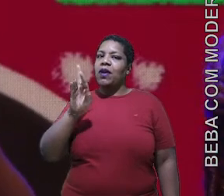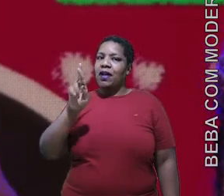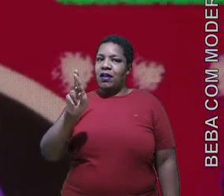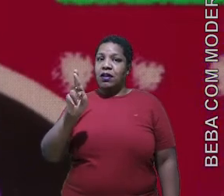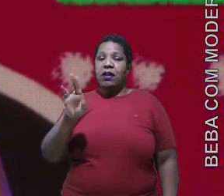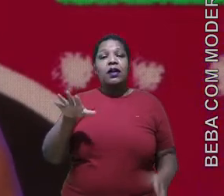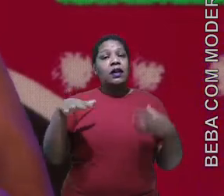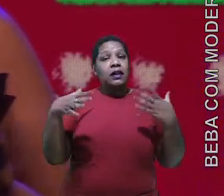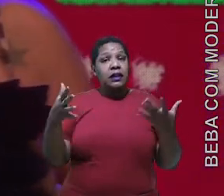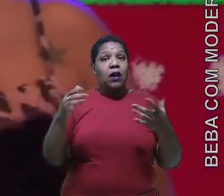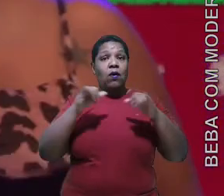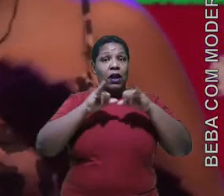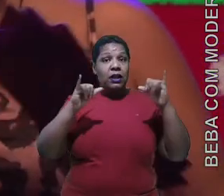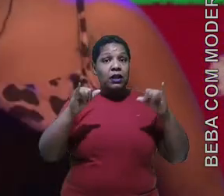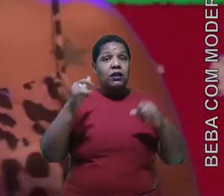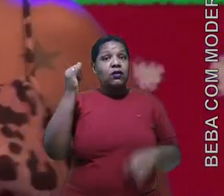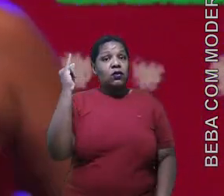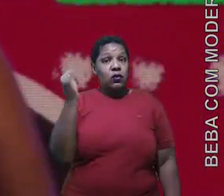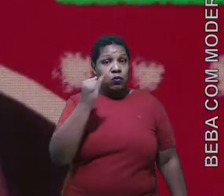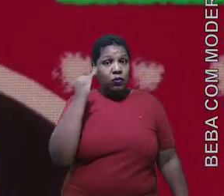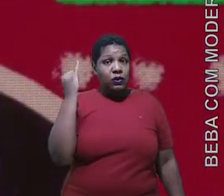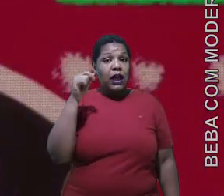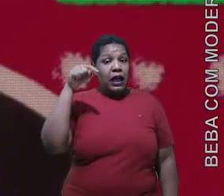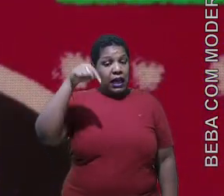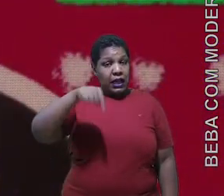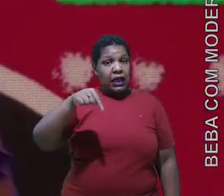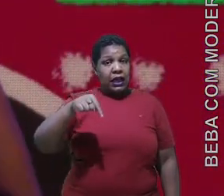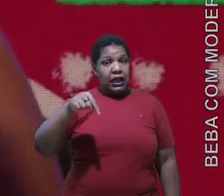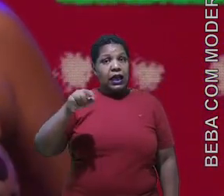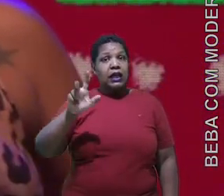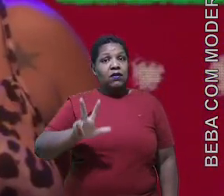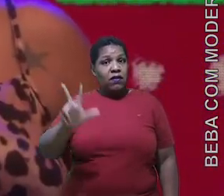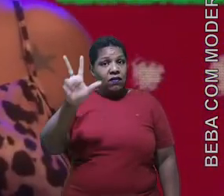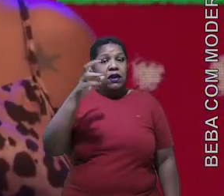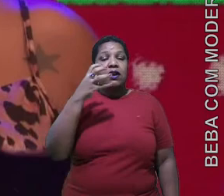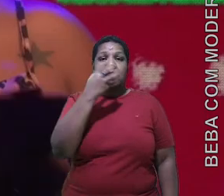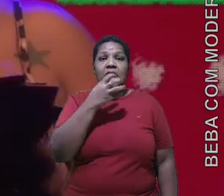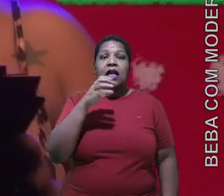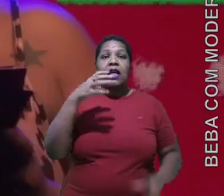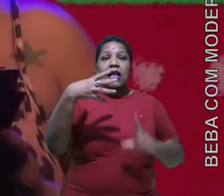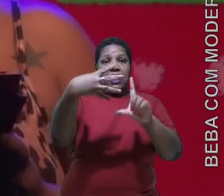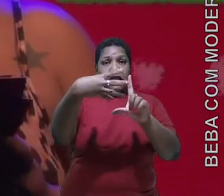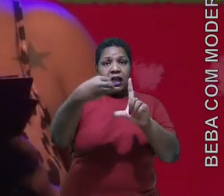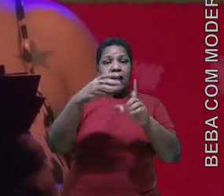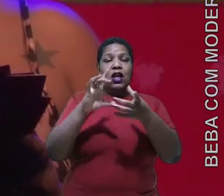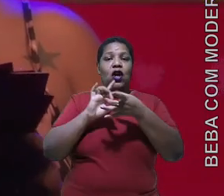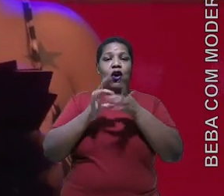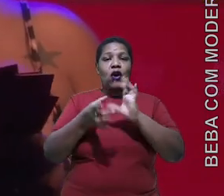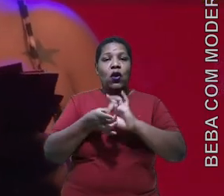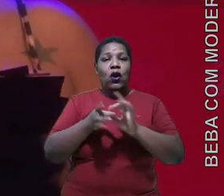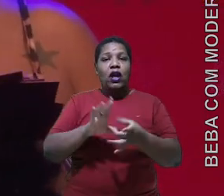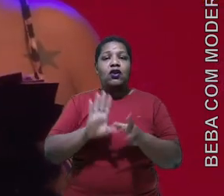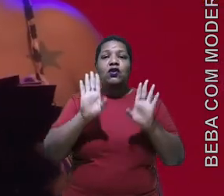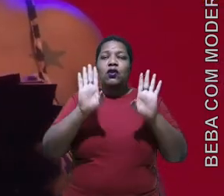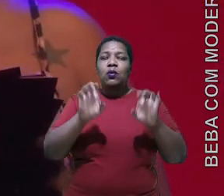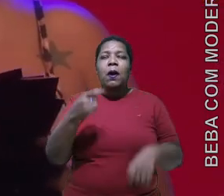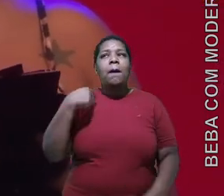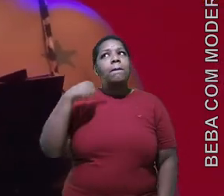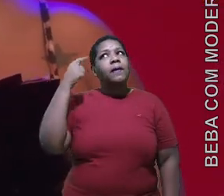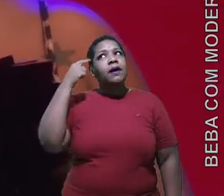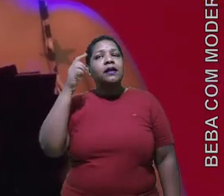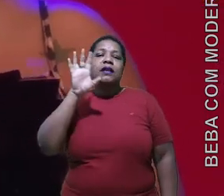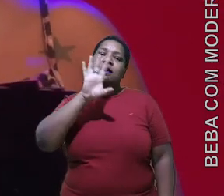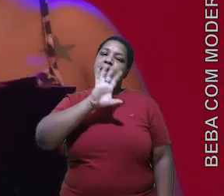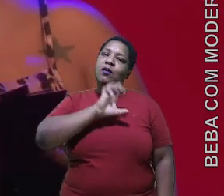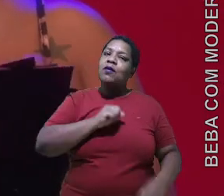é mais um anúncio é muito importante a gente está tendo nessa edição favela saúde a gente tá tendo o QR Code corrente do bem pensando em amor e